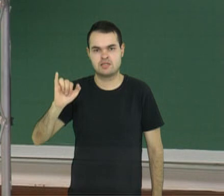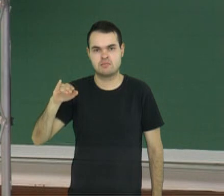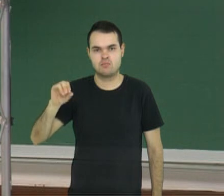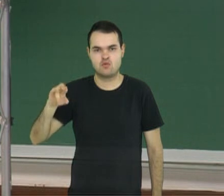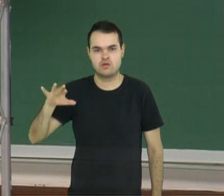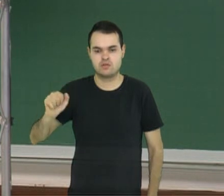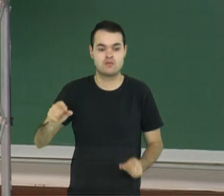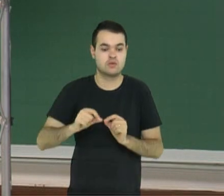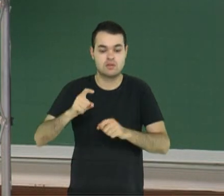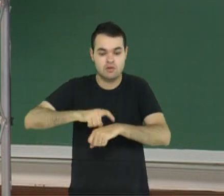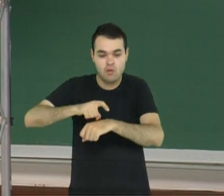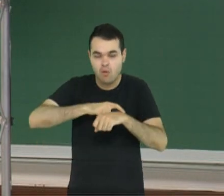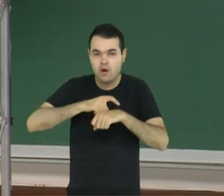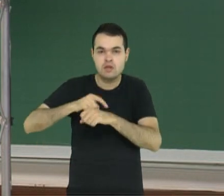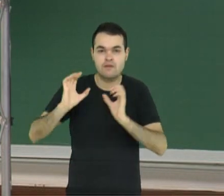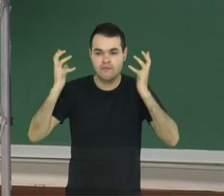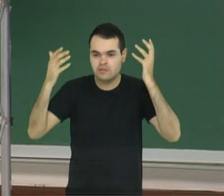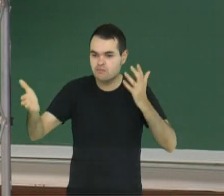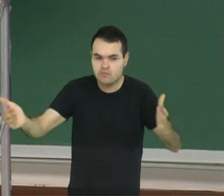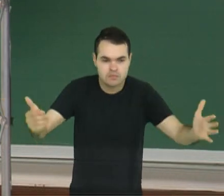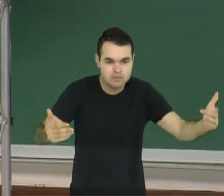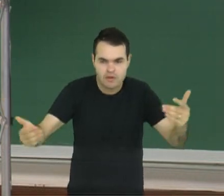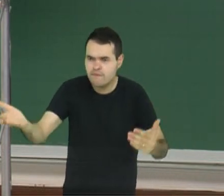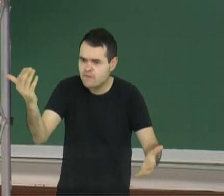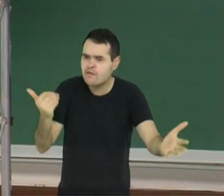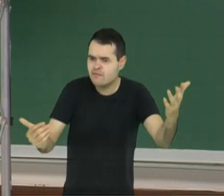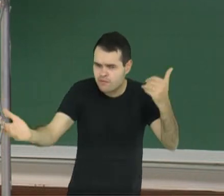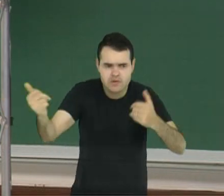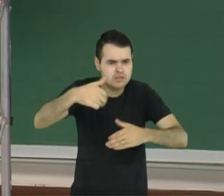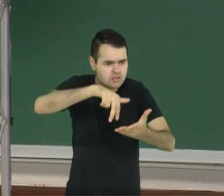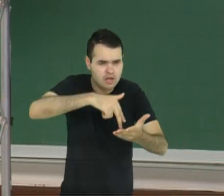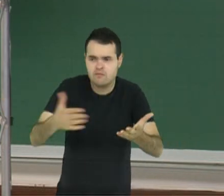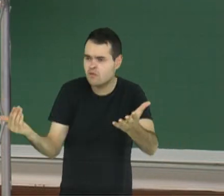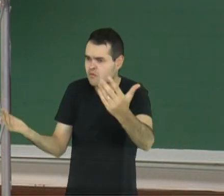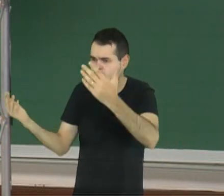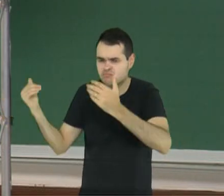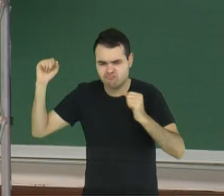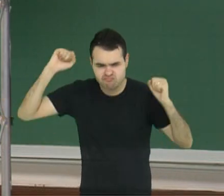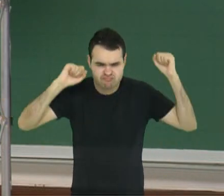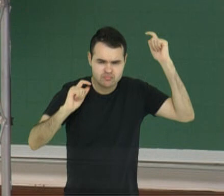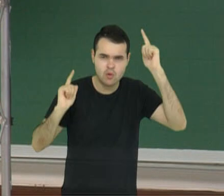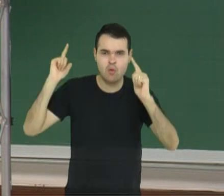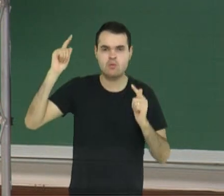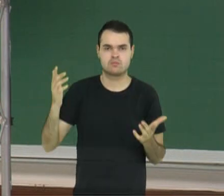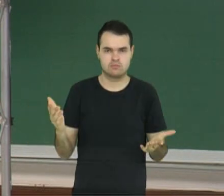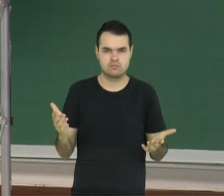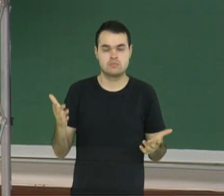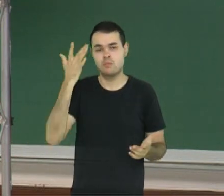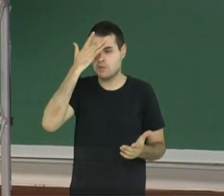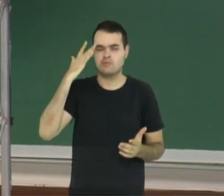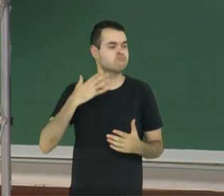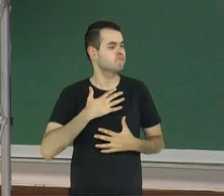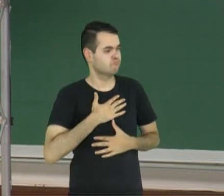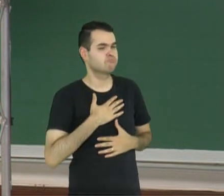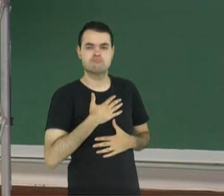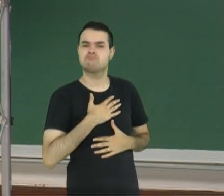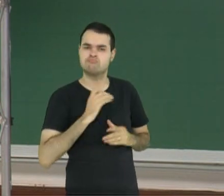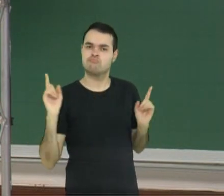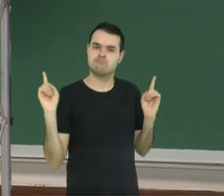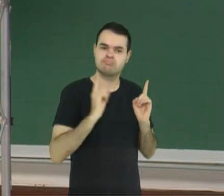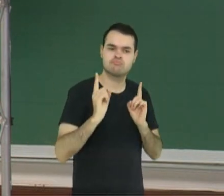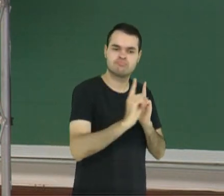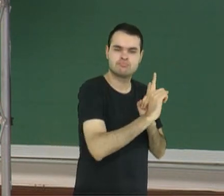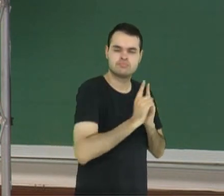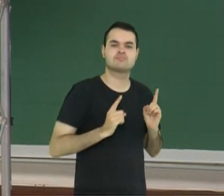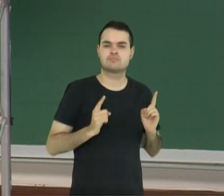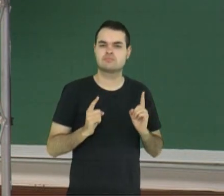ele queria que o pessoal se movimentasse, então ele falava, gente, vem dançar, vamos se balançar, vamos brincar. E o pessoal vinha, porque o pessoal ouvia pelo microfone.